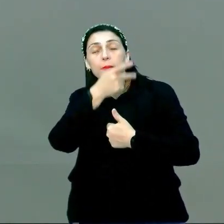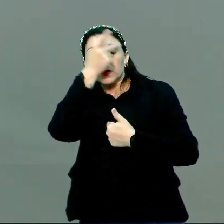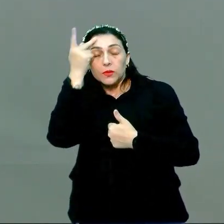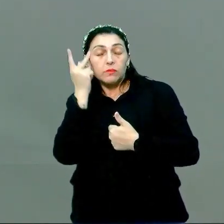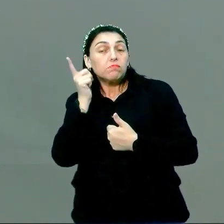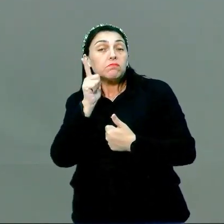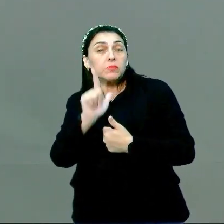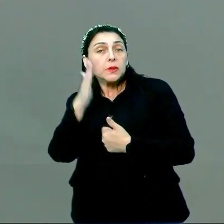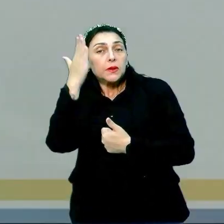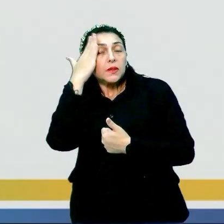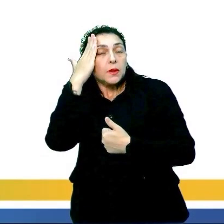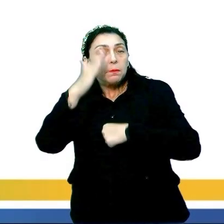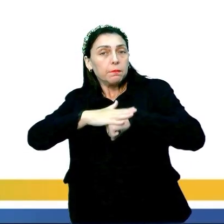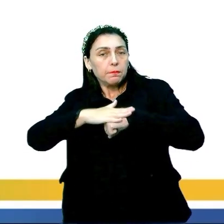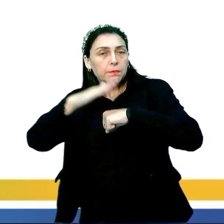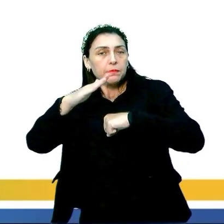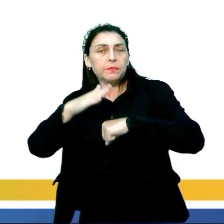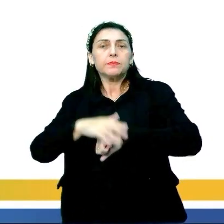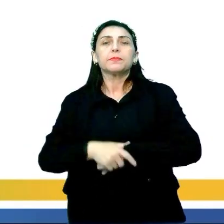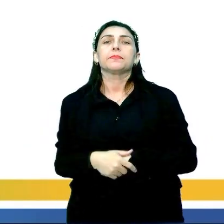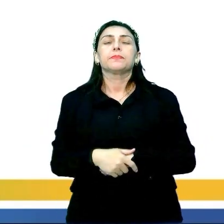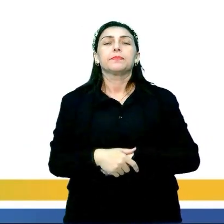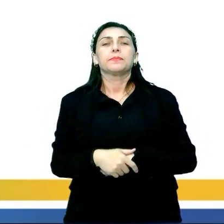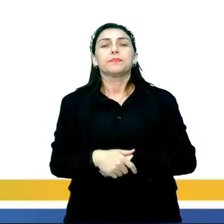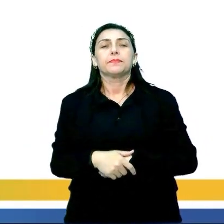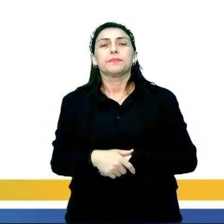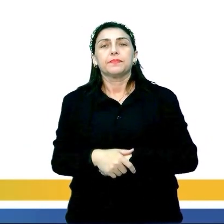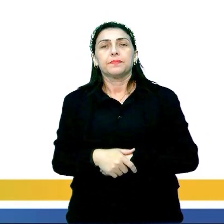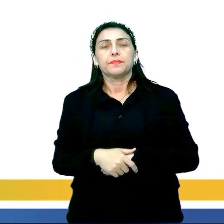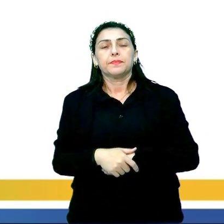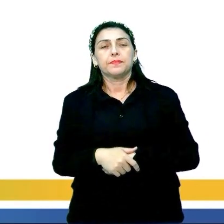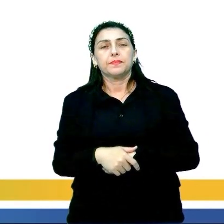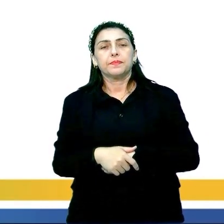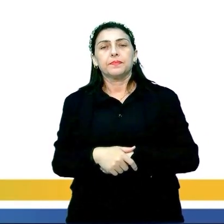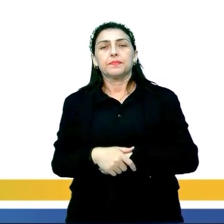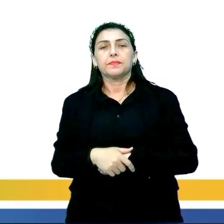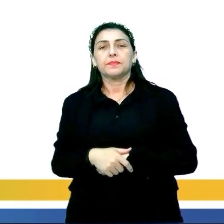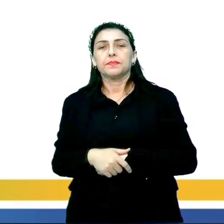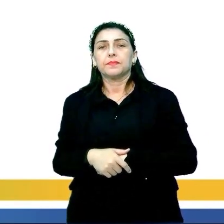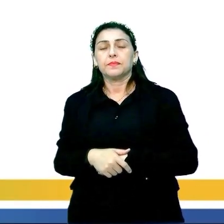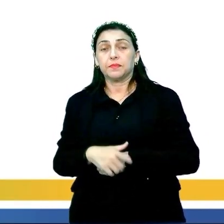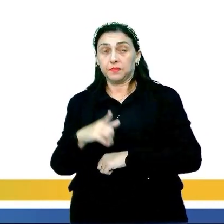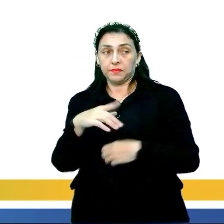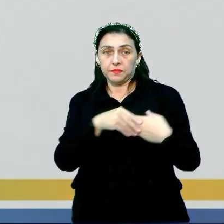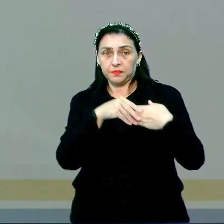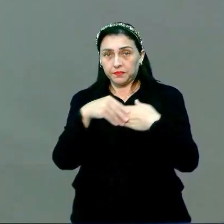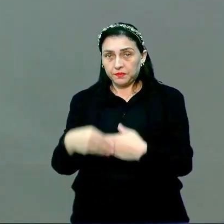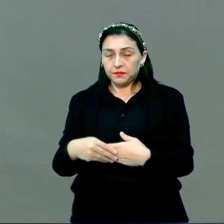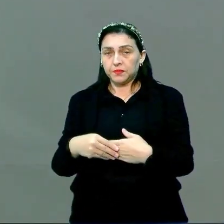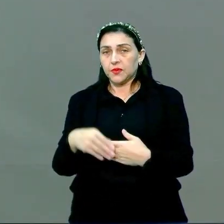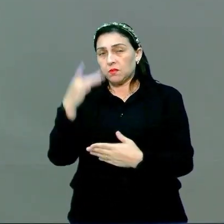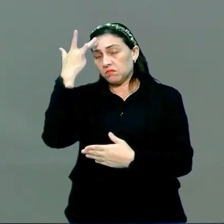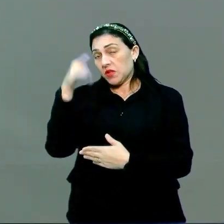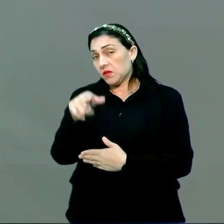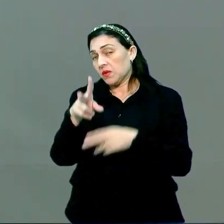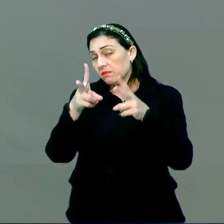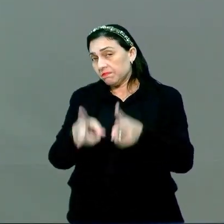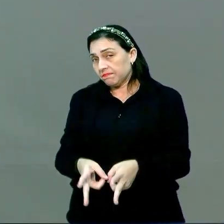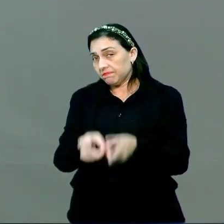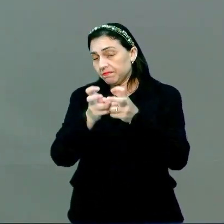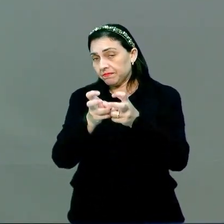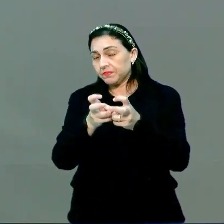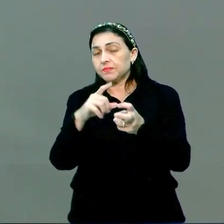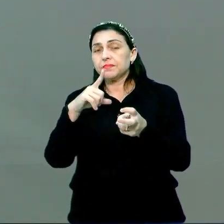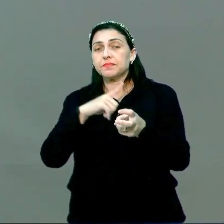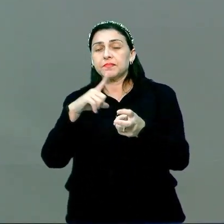público se identifique mais. Então, vamos continuar. Eu trouxe aqui, eu não sei se vocês